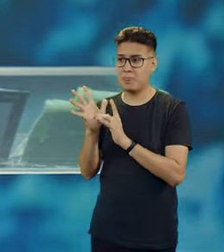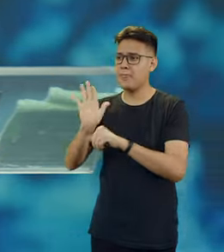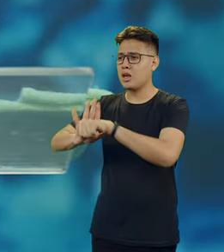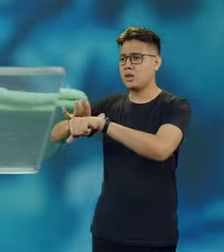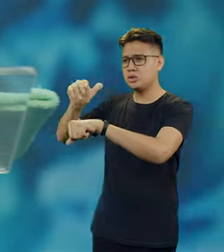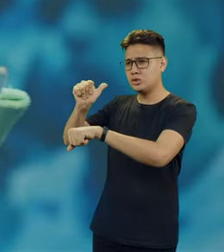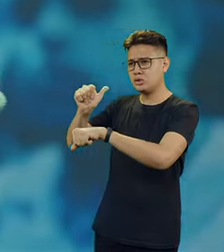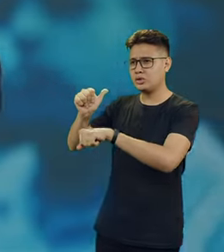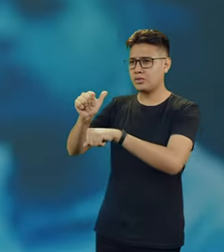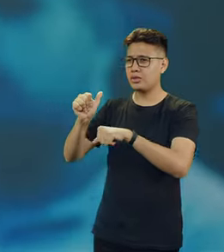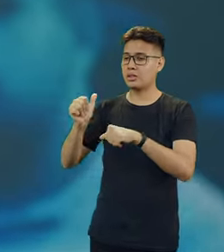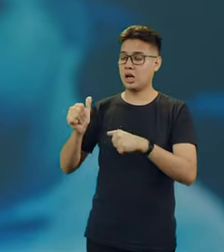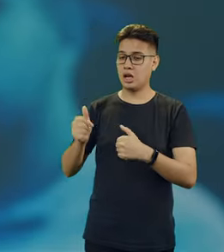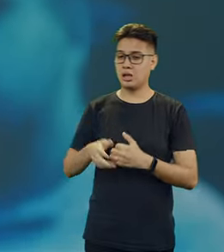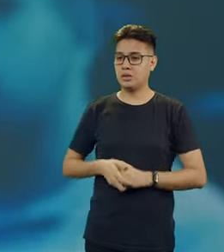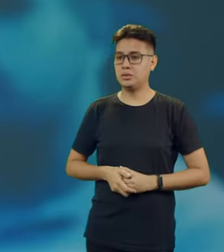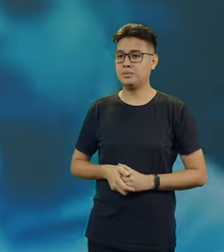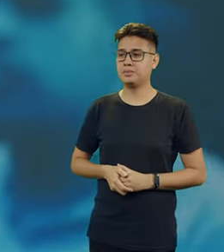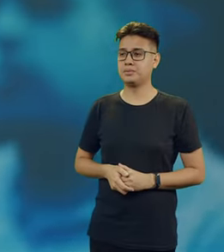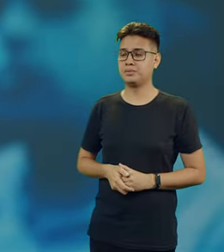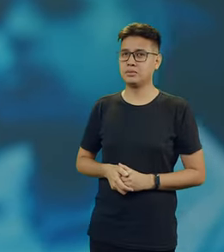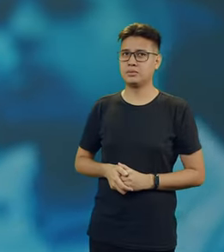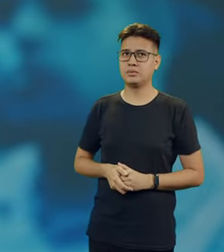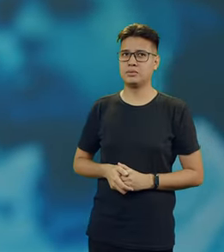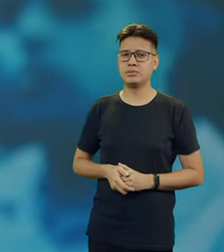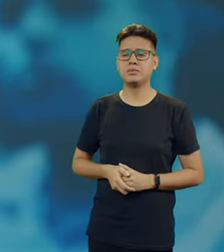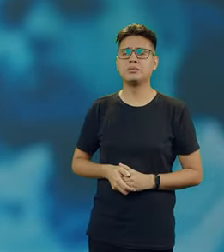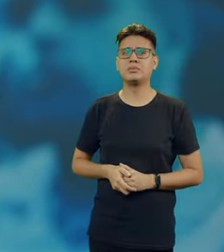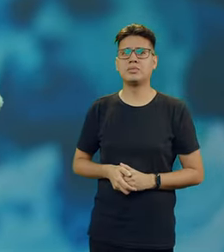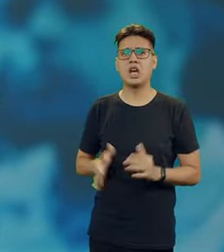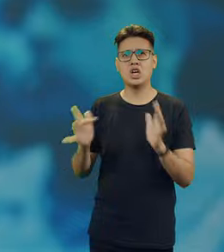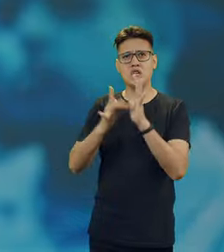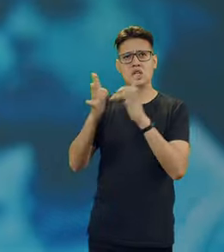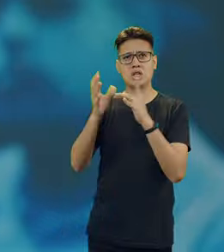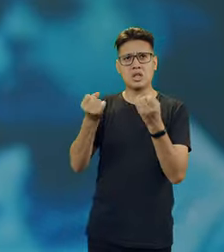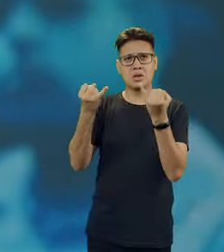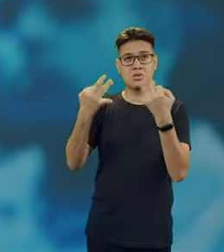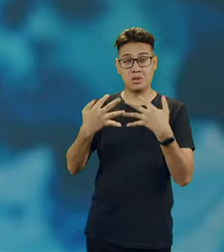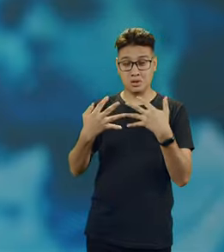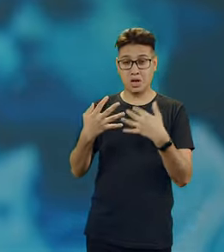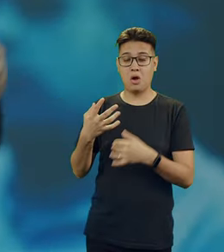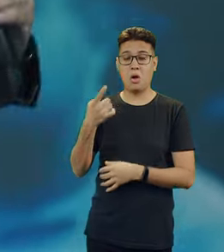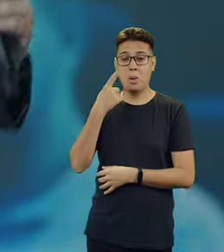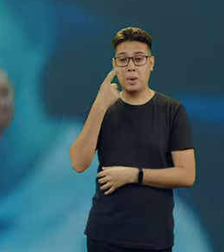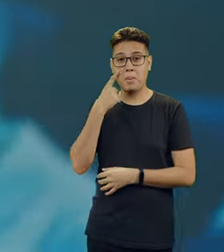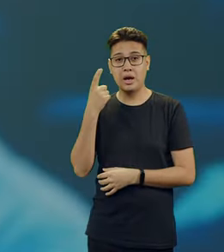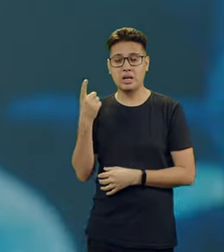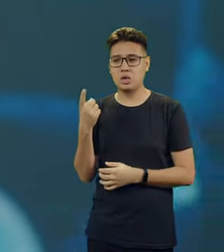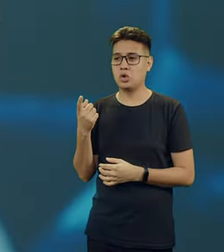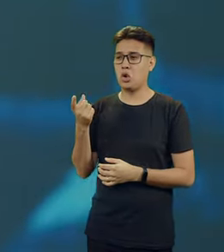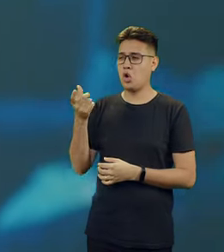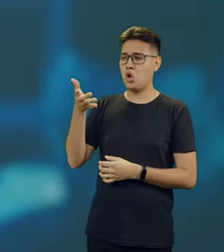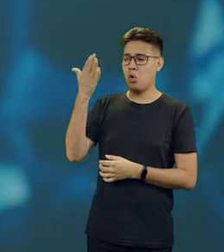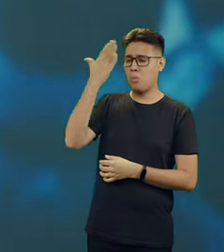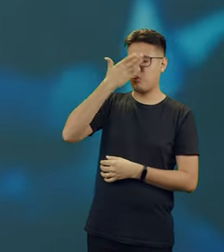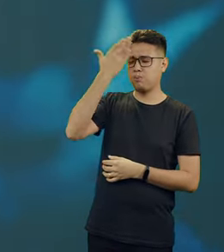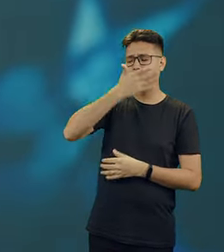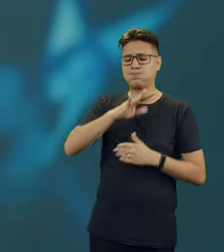chamou condutores cegos e disse: olha, um cego guiando o outro,